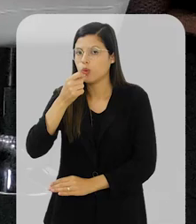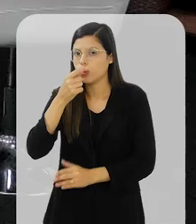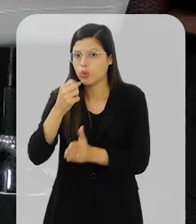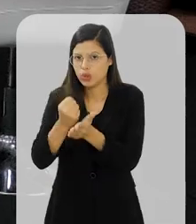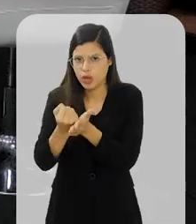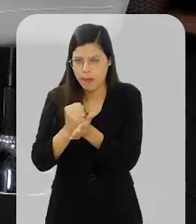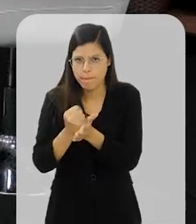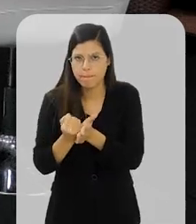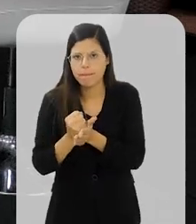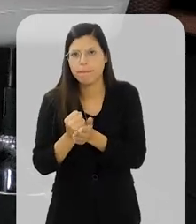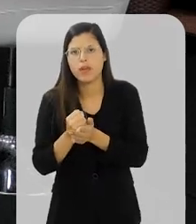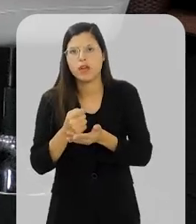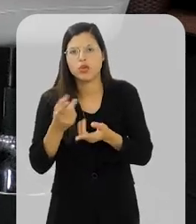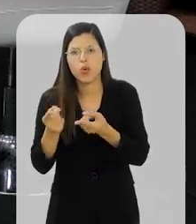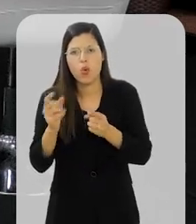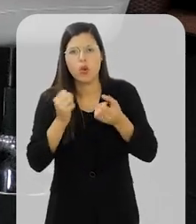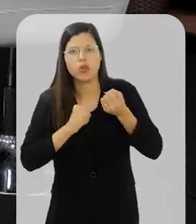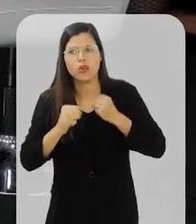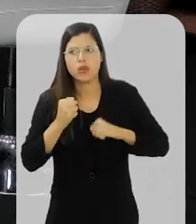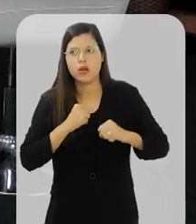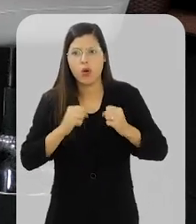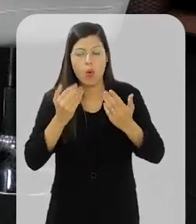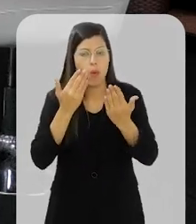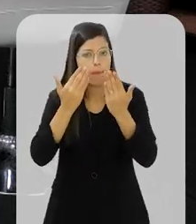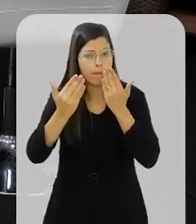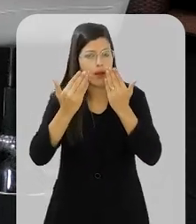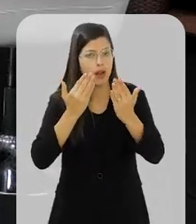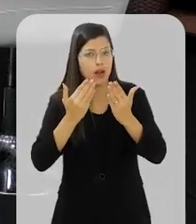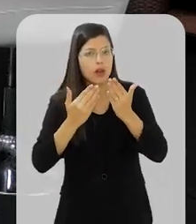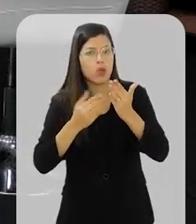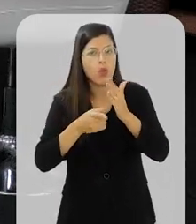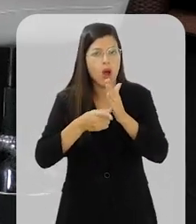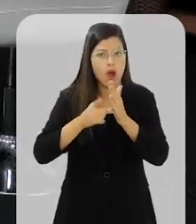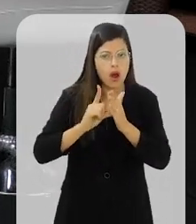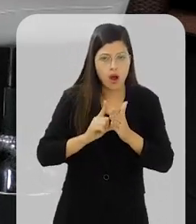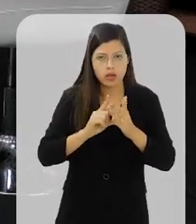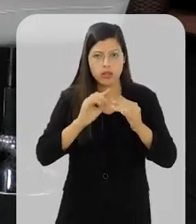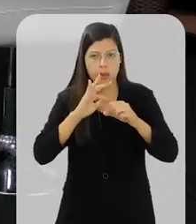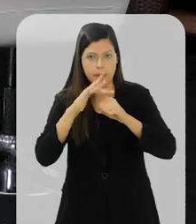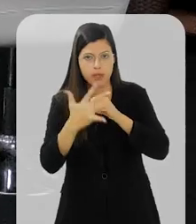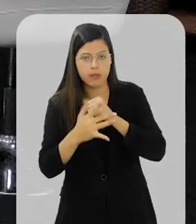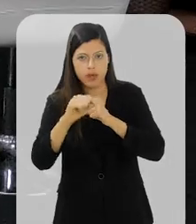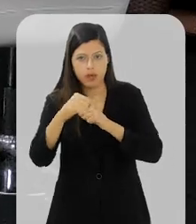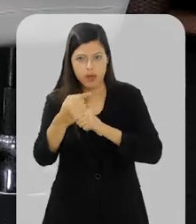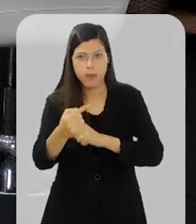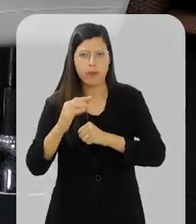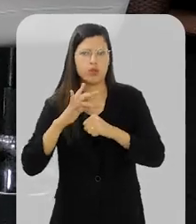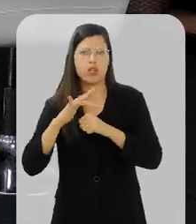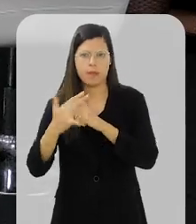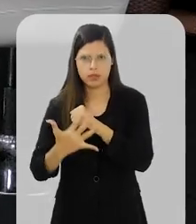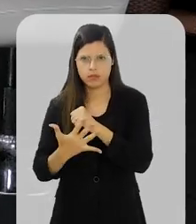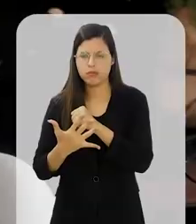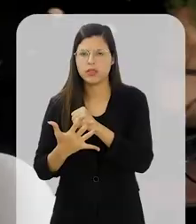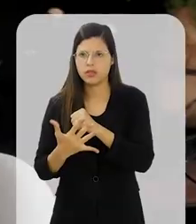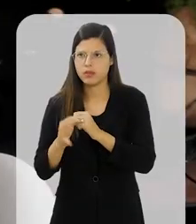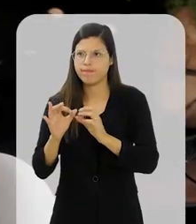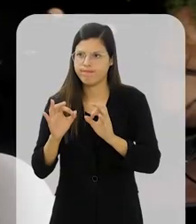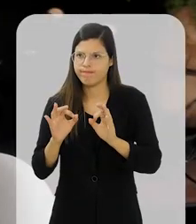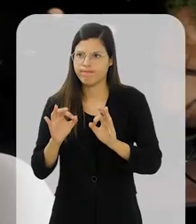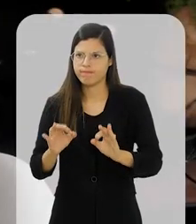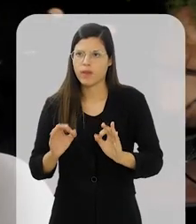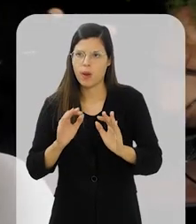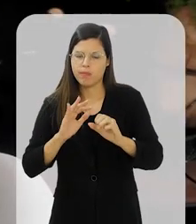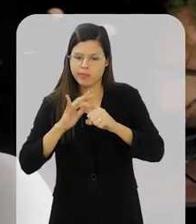ansiolíticos comparando os períodos pré e pós-pandemia, né? A pandemia teve um papel importante nisso